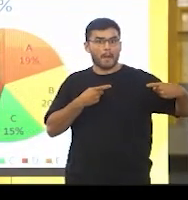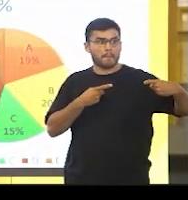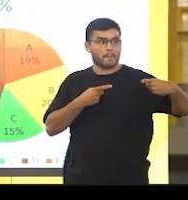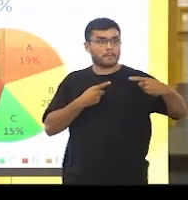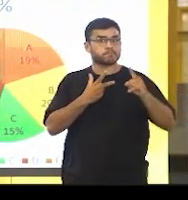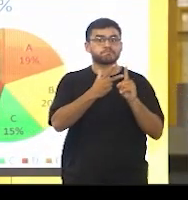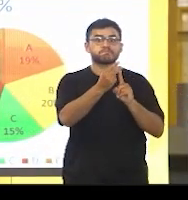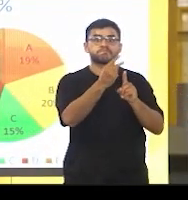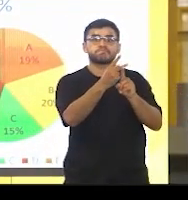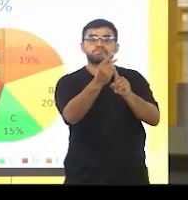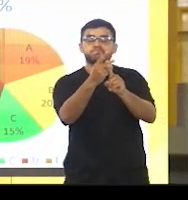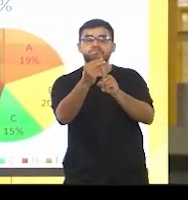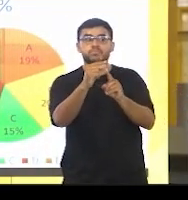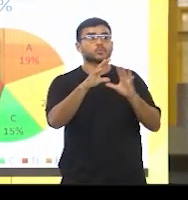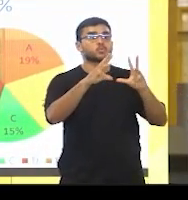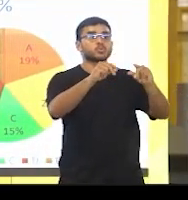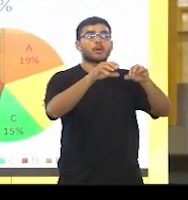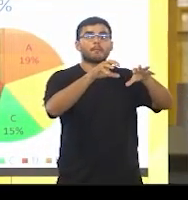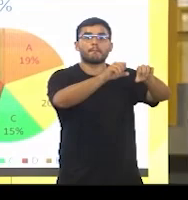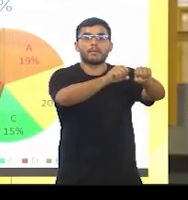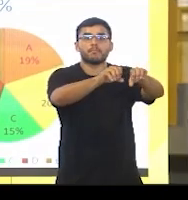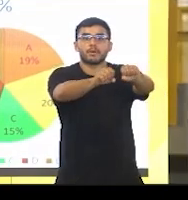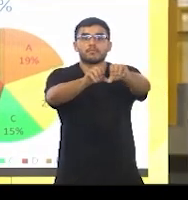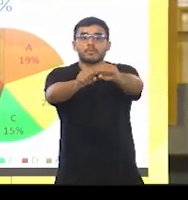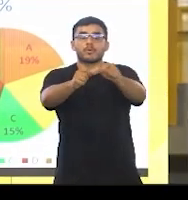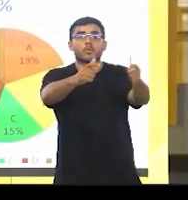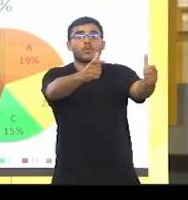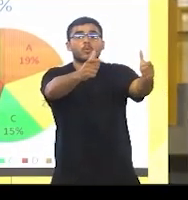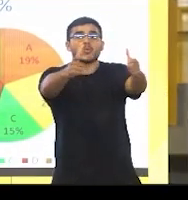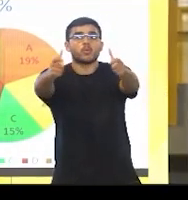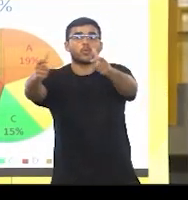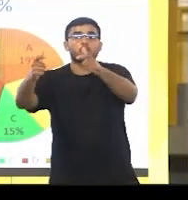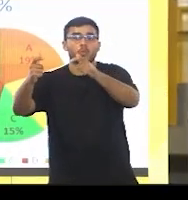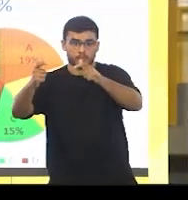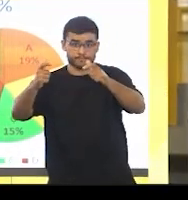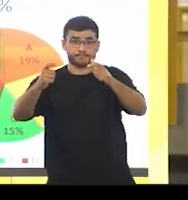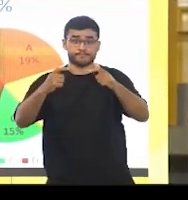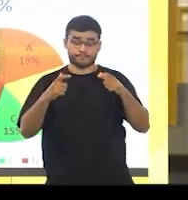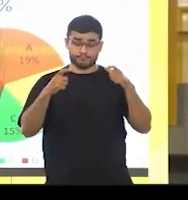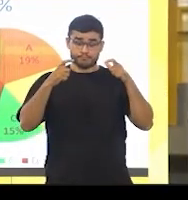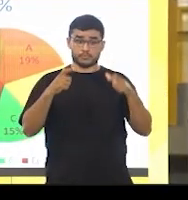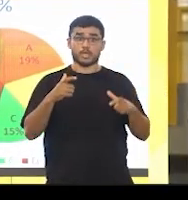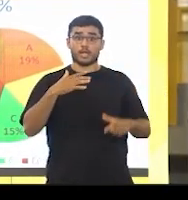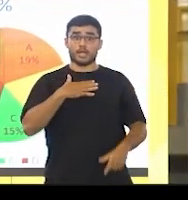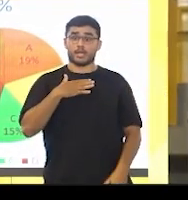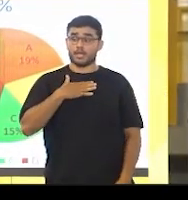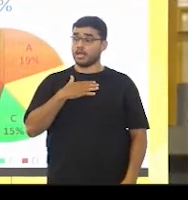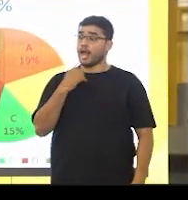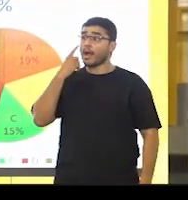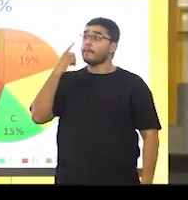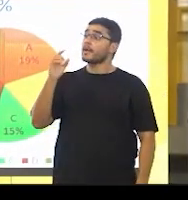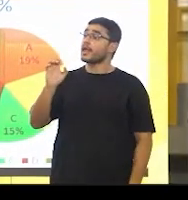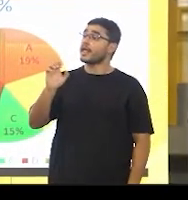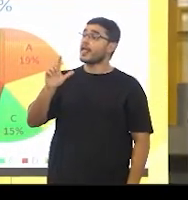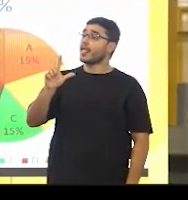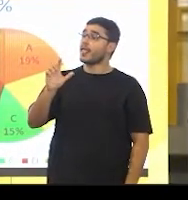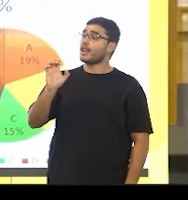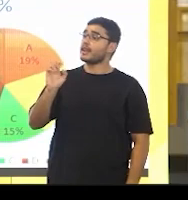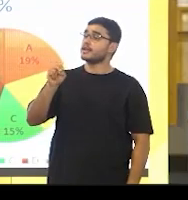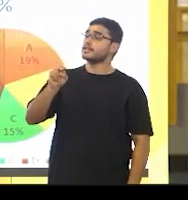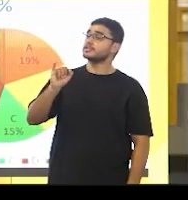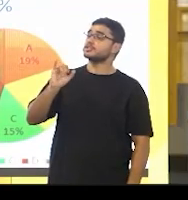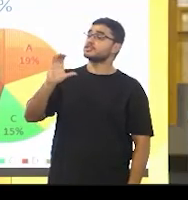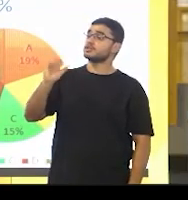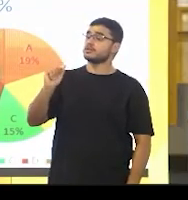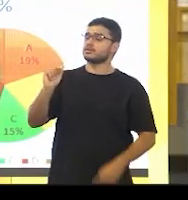militares, povos e regiões fora do mundo helênico, tá? Então, quando é que a filosofia helênica